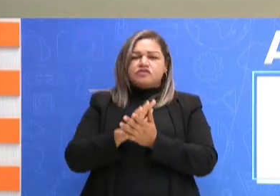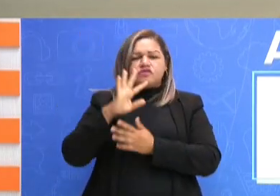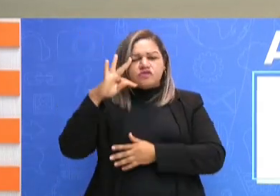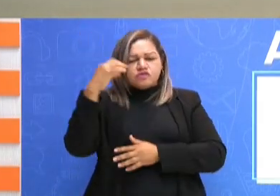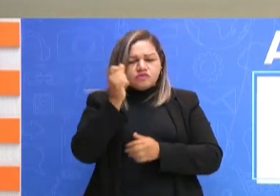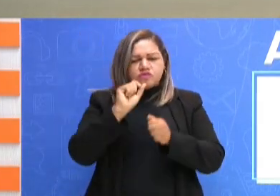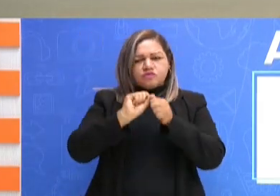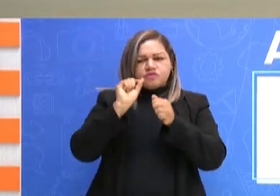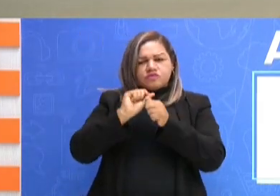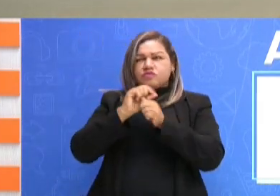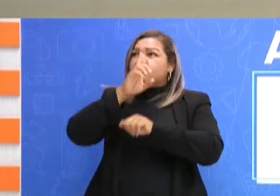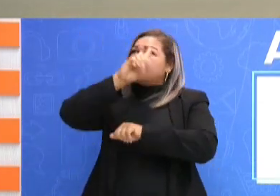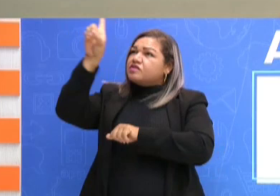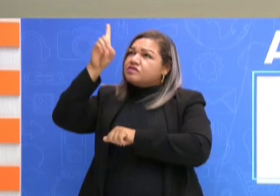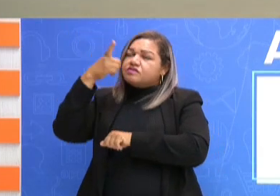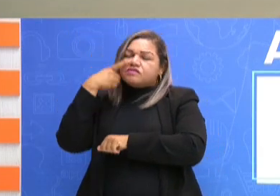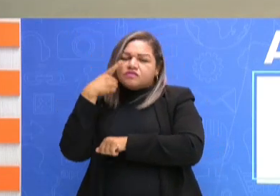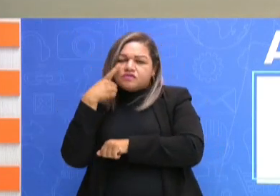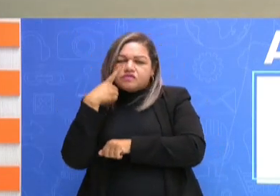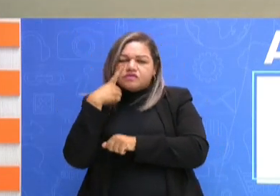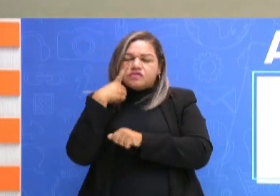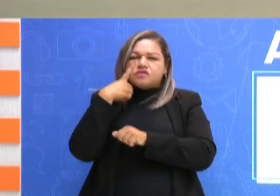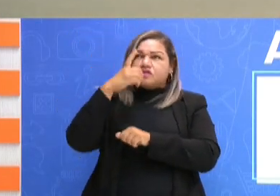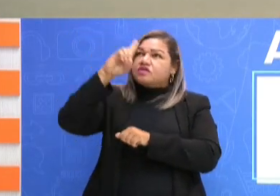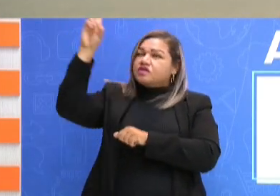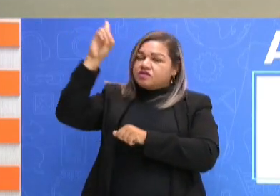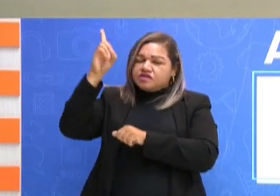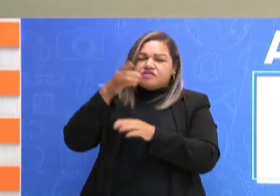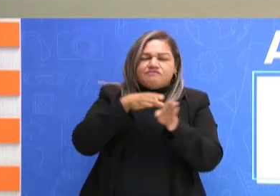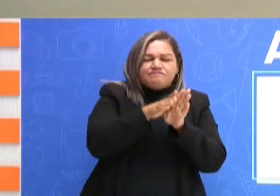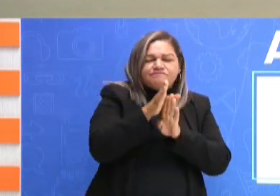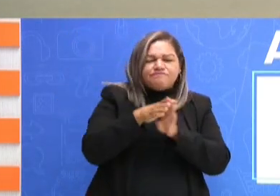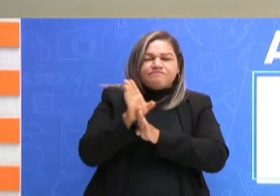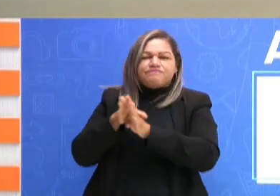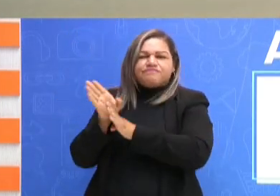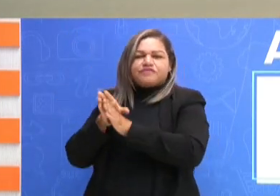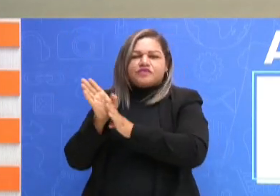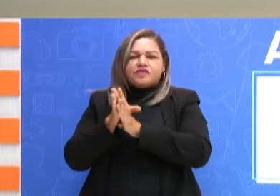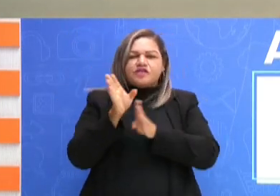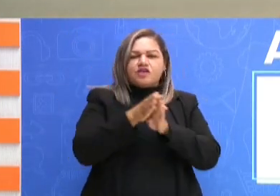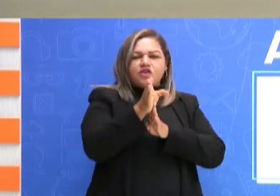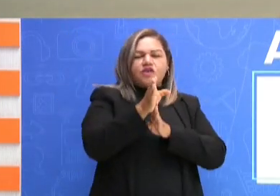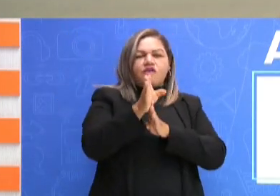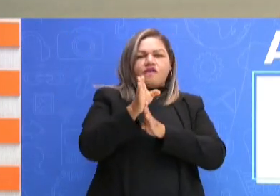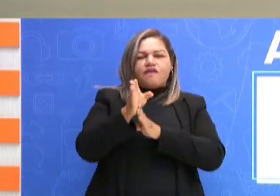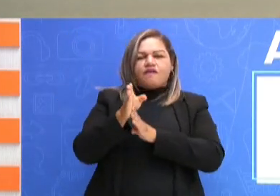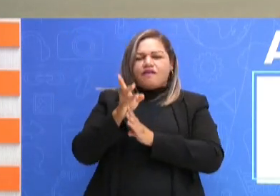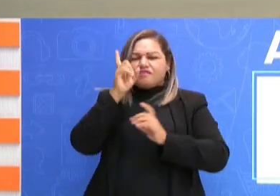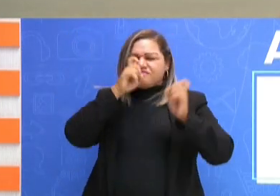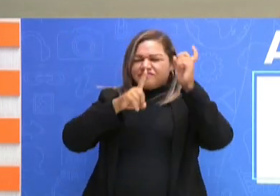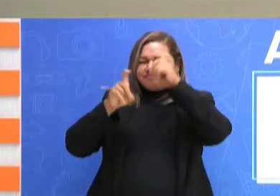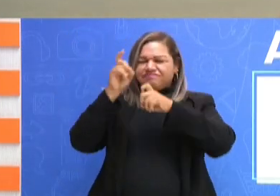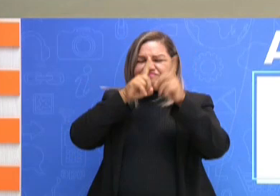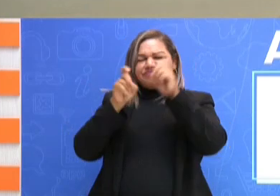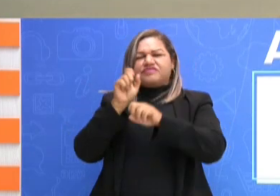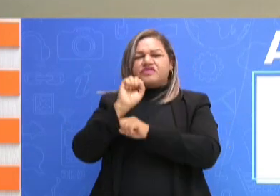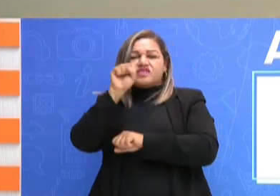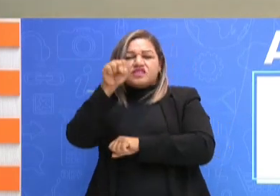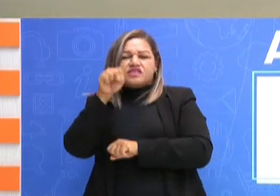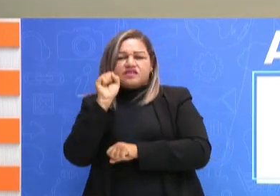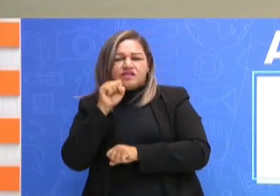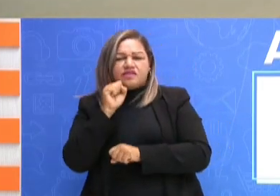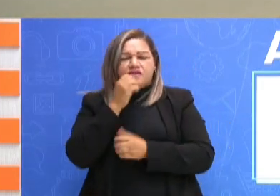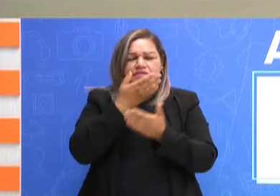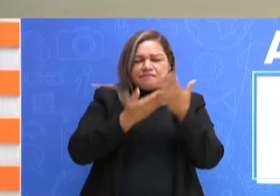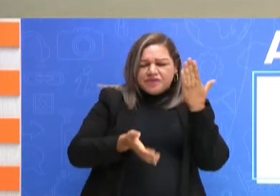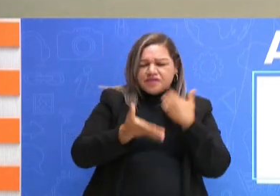faço, Deus está vendo. E Deus vai me conduzir. Então, passei e passo por dificuldades, é verdade. Perder